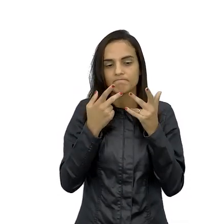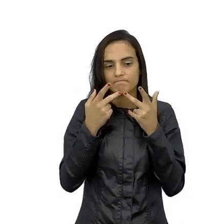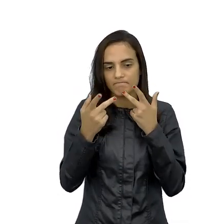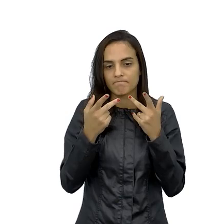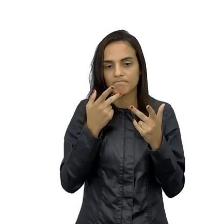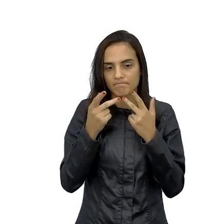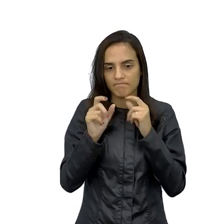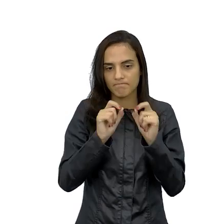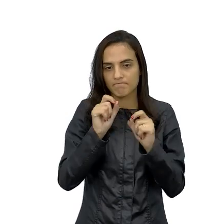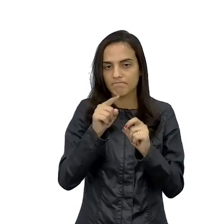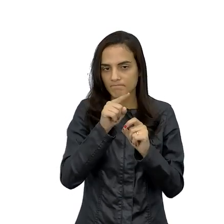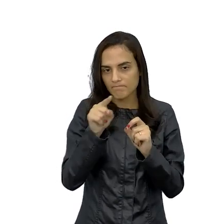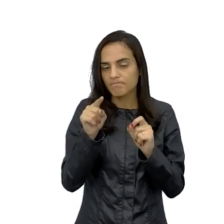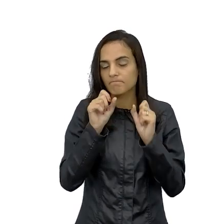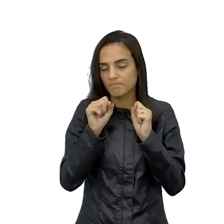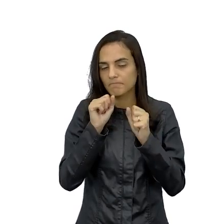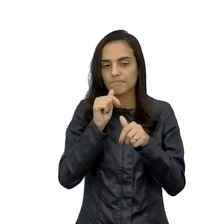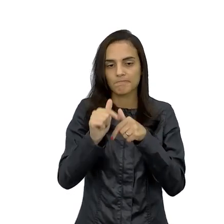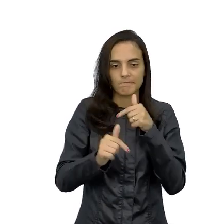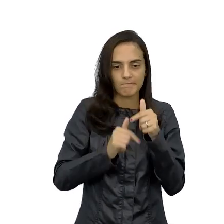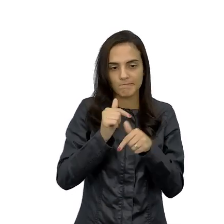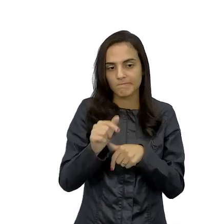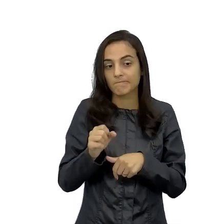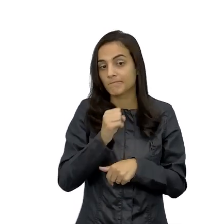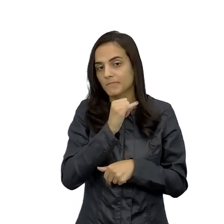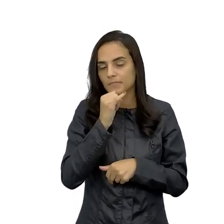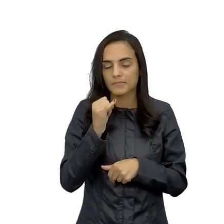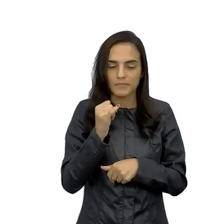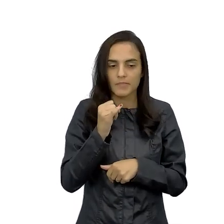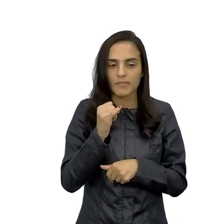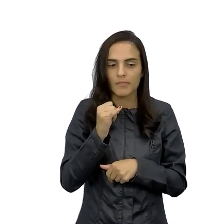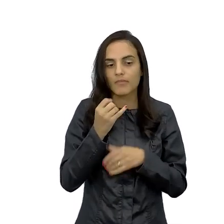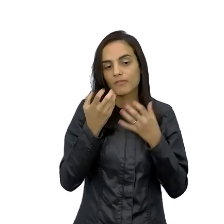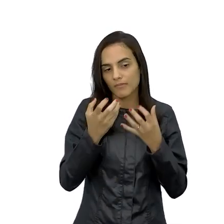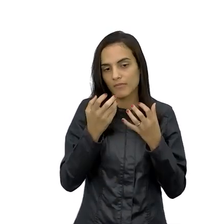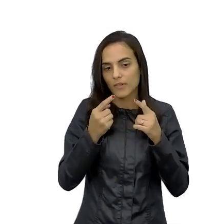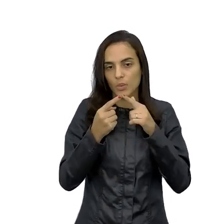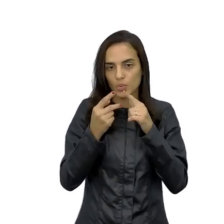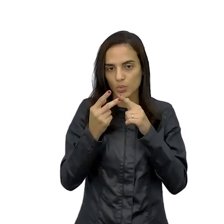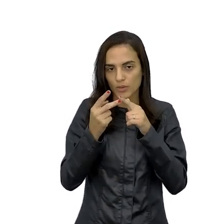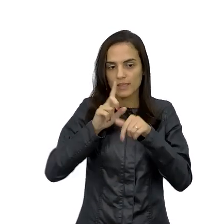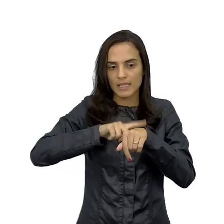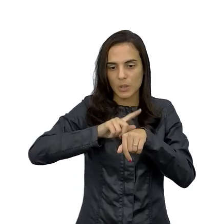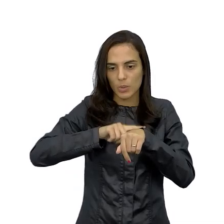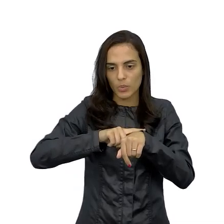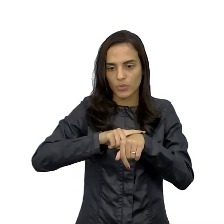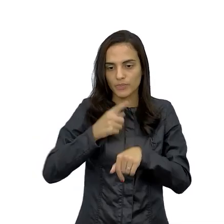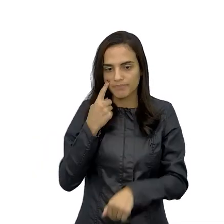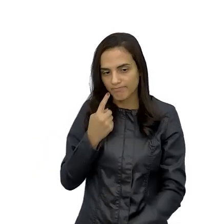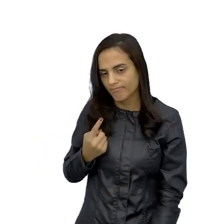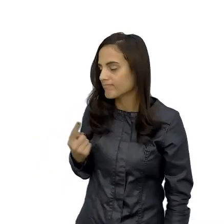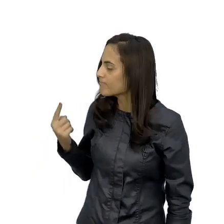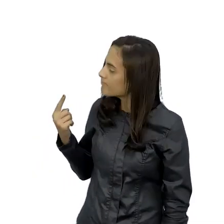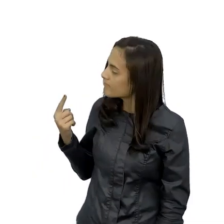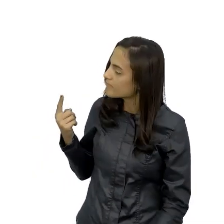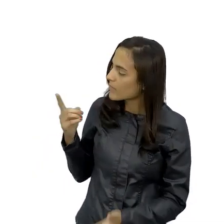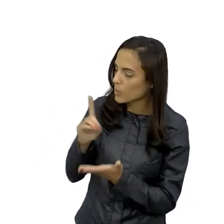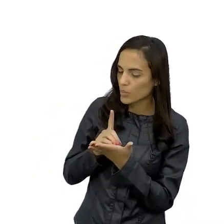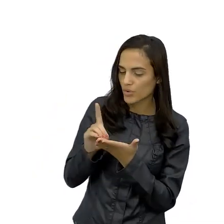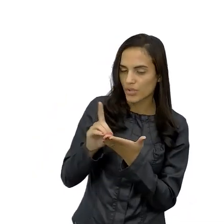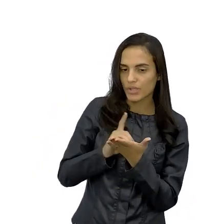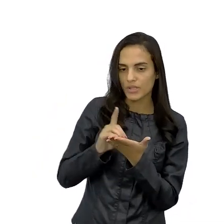que é vocês poderem trabalhar simultaneamente com os dois relógios, né? O relógio digital e o